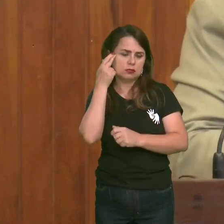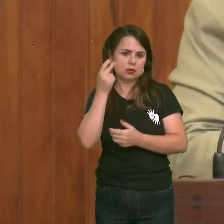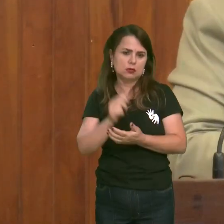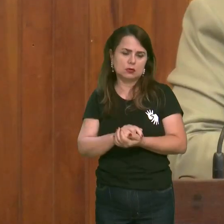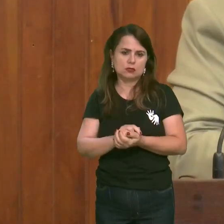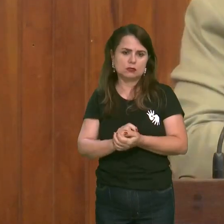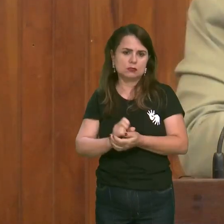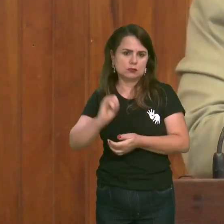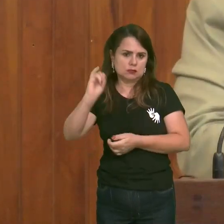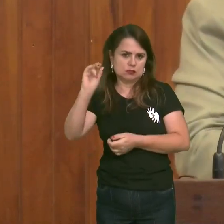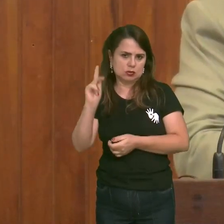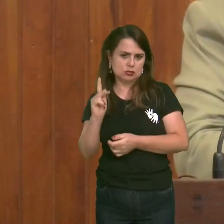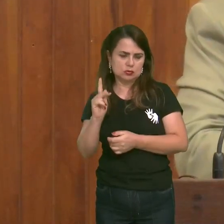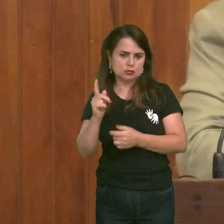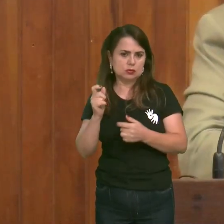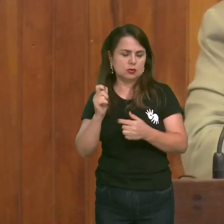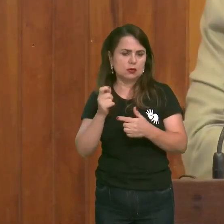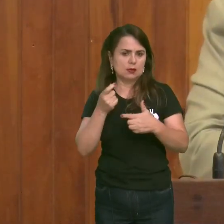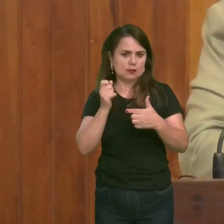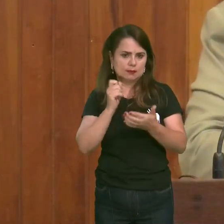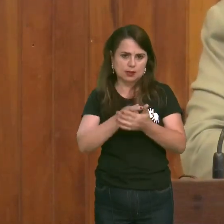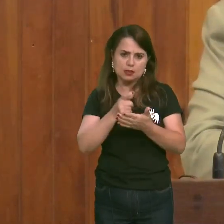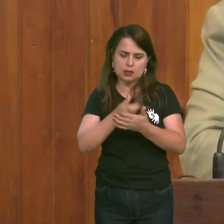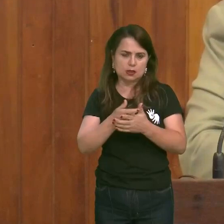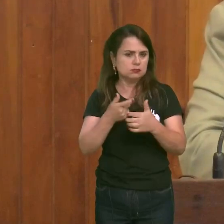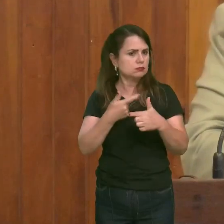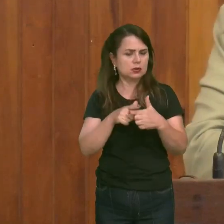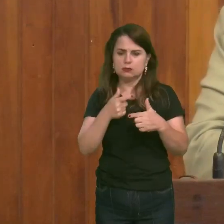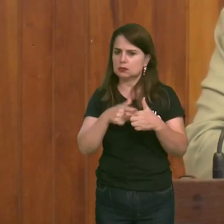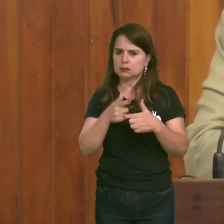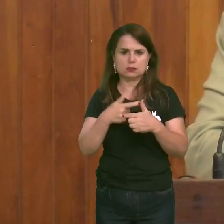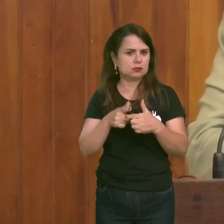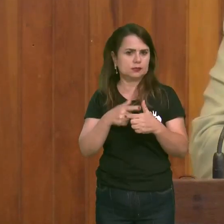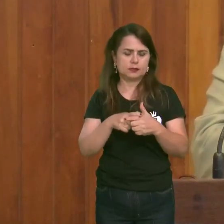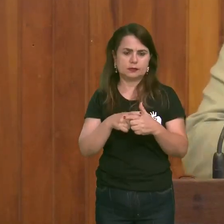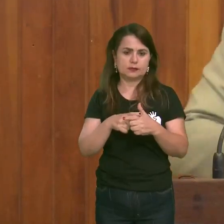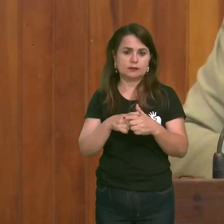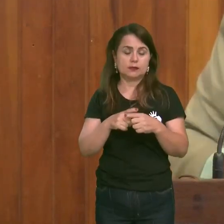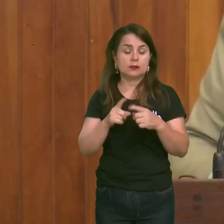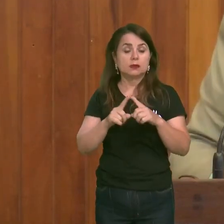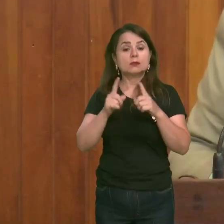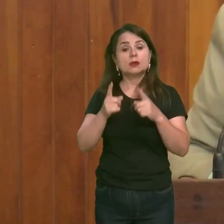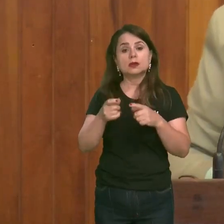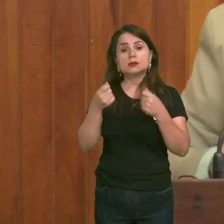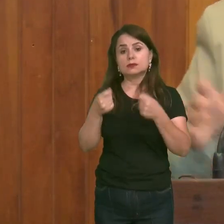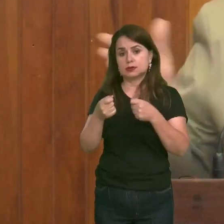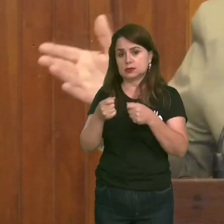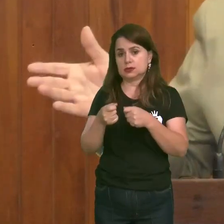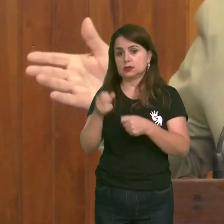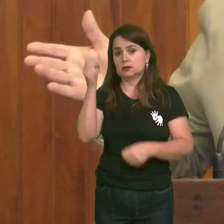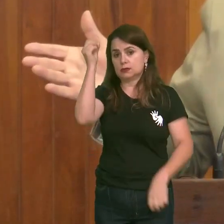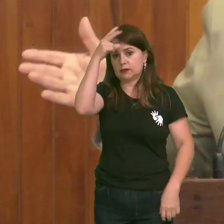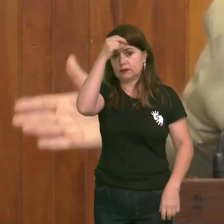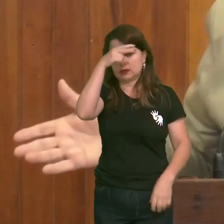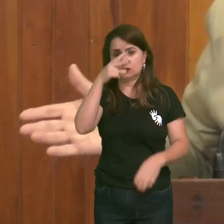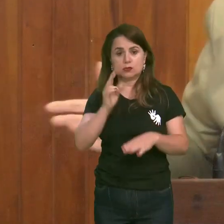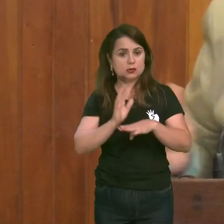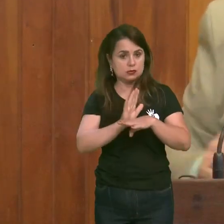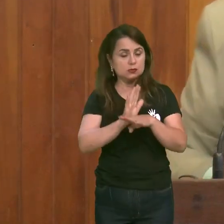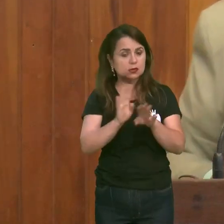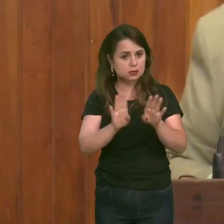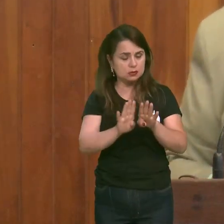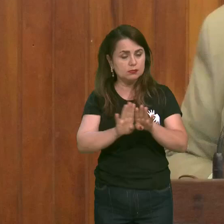tem problema pagar imposto desde que você vê tenha retorno desse dinheiro investido mas não é o que tem